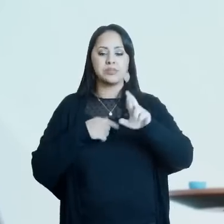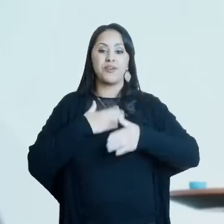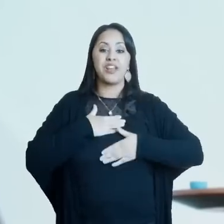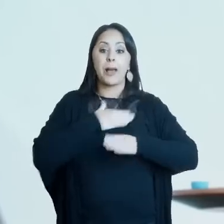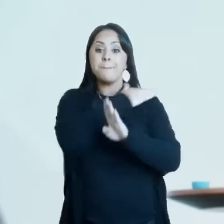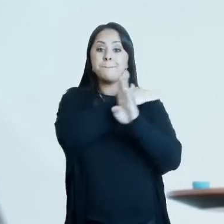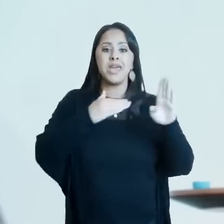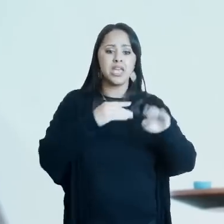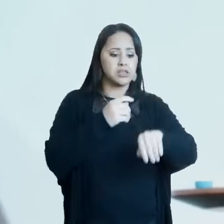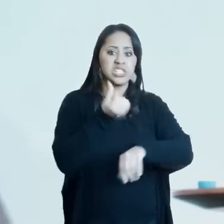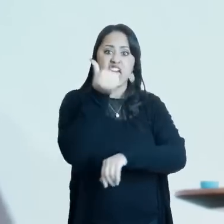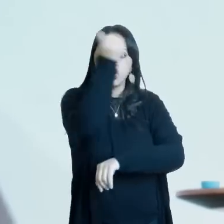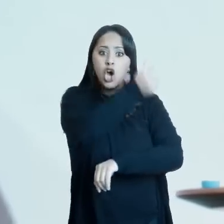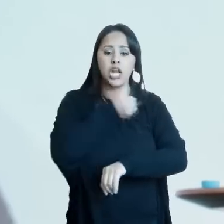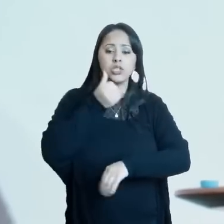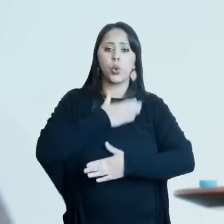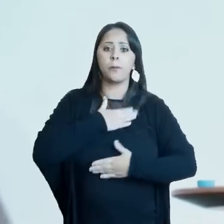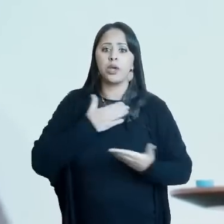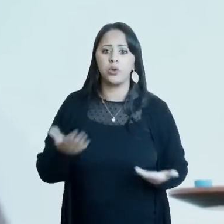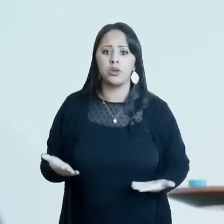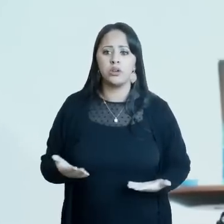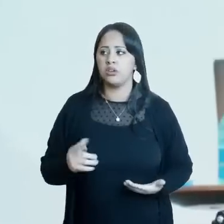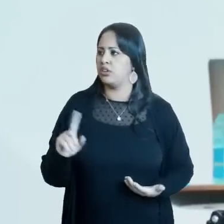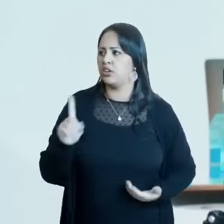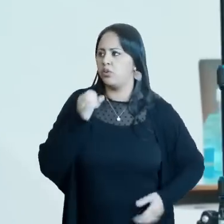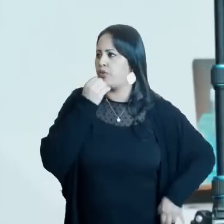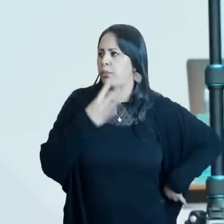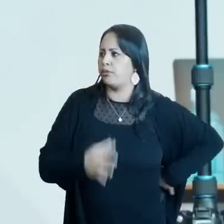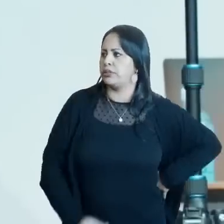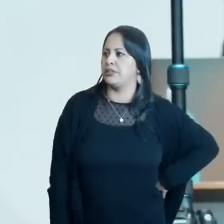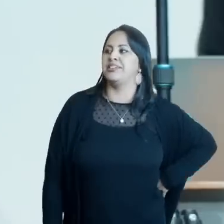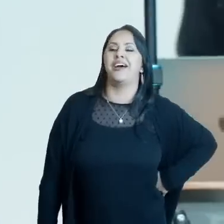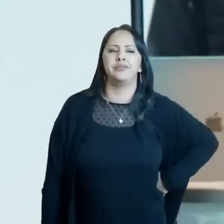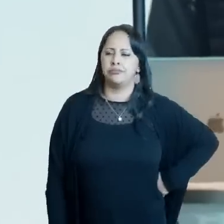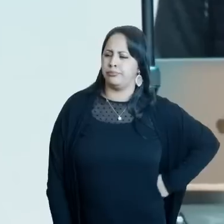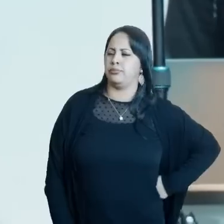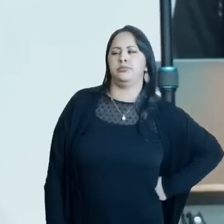comigo. Aí depois eu vou lá e... não foi bom, não. Não foi bom não, né, vagabundo?